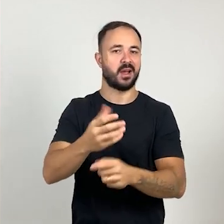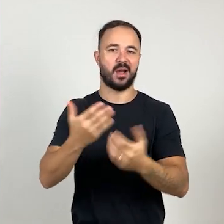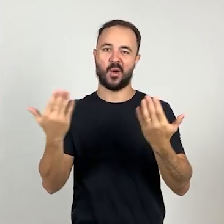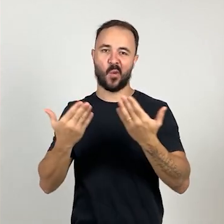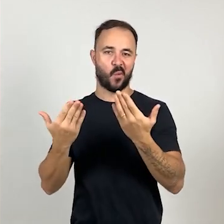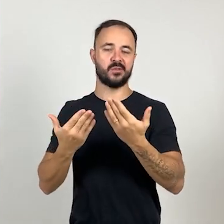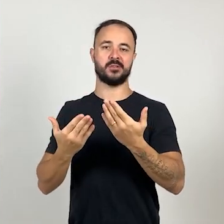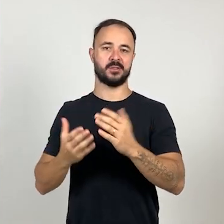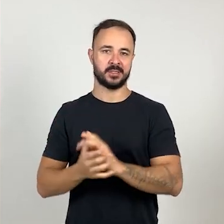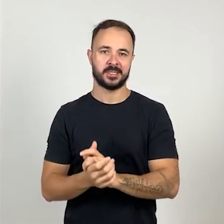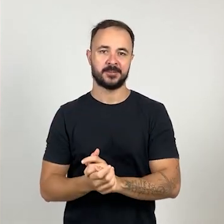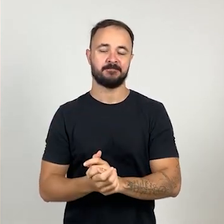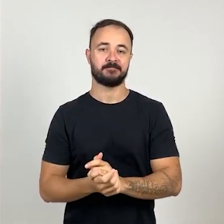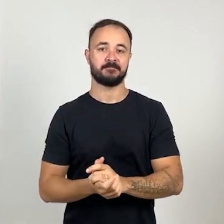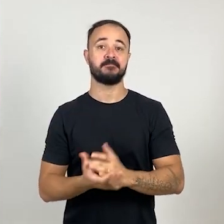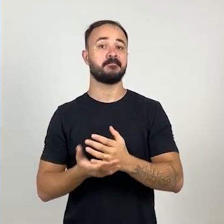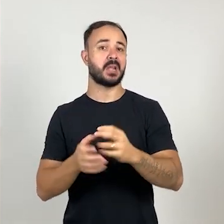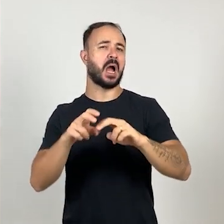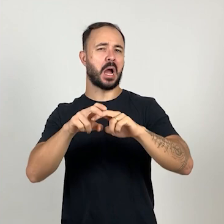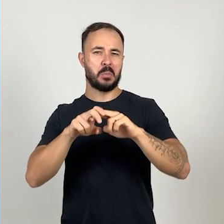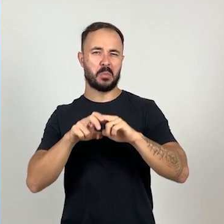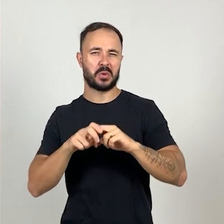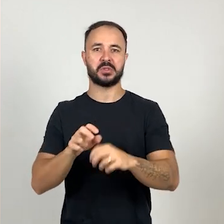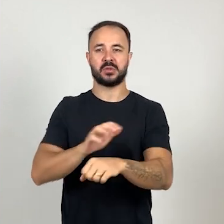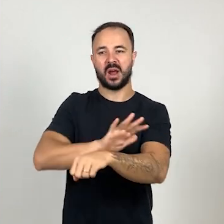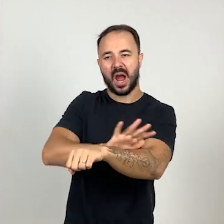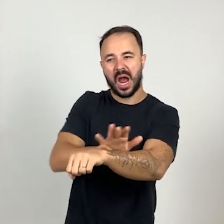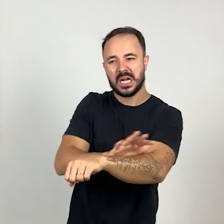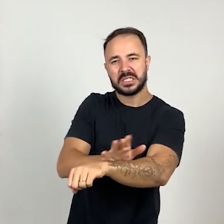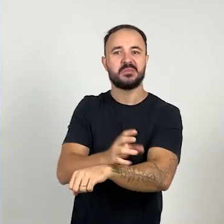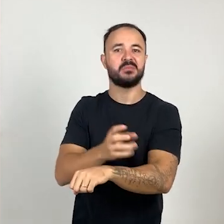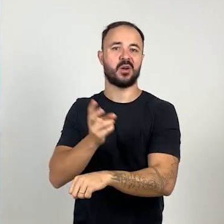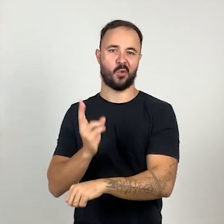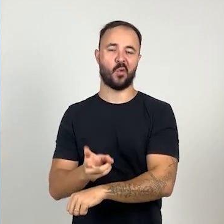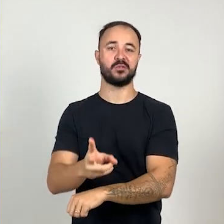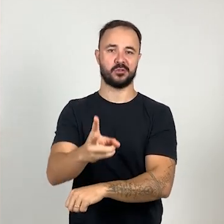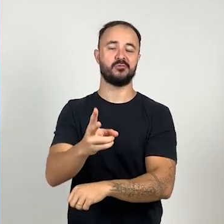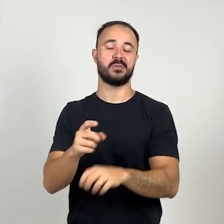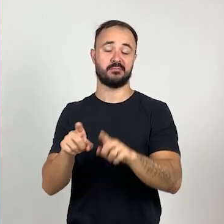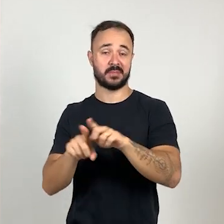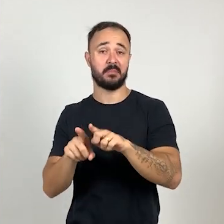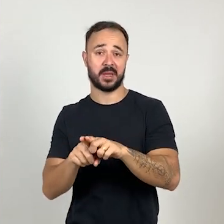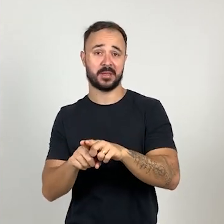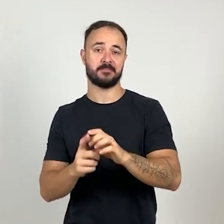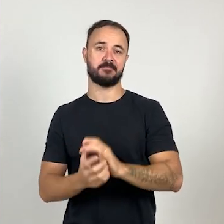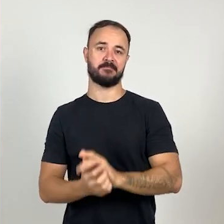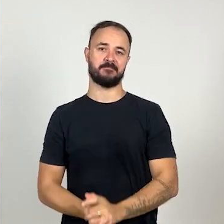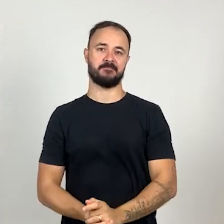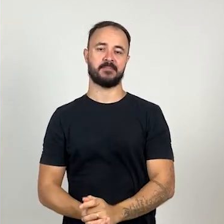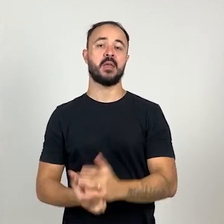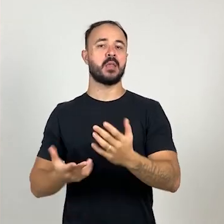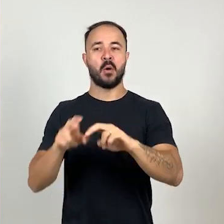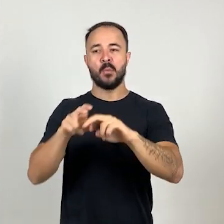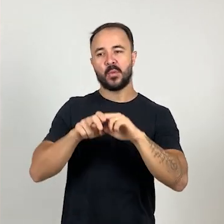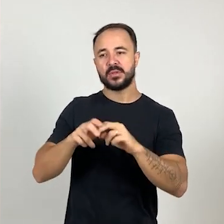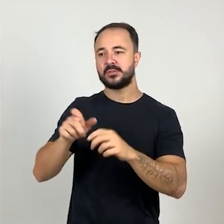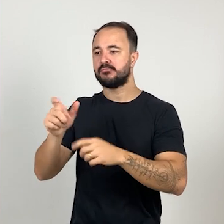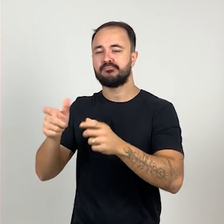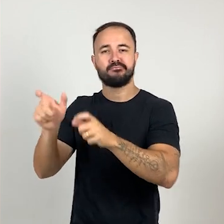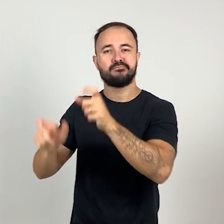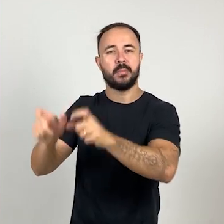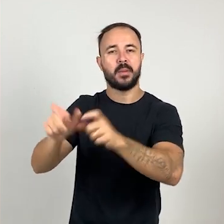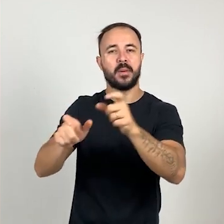longo dos séculos, alimentando a discriminação racial em várias esferas da vida, incluindo emprego,